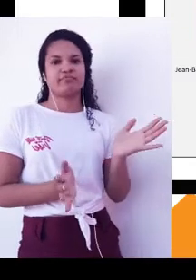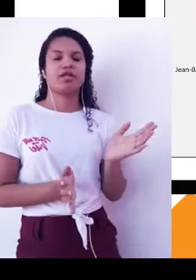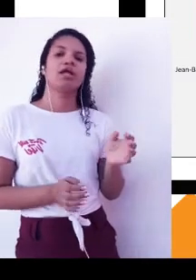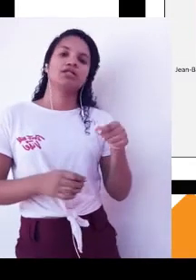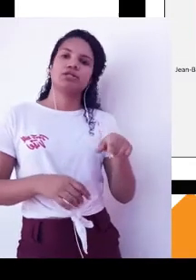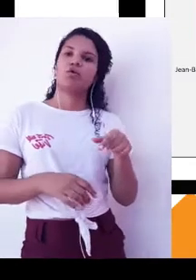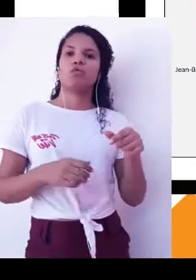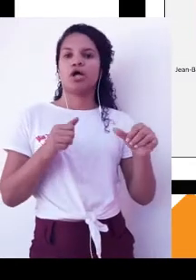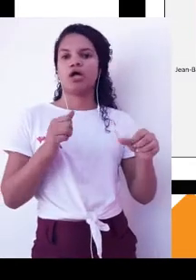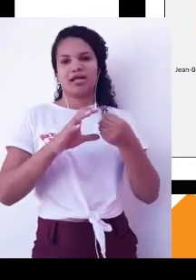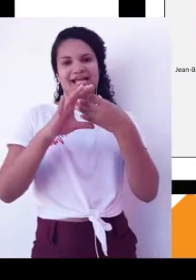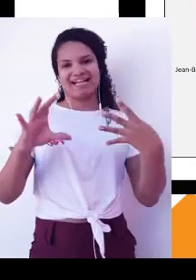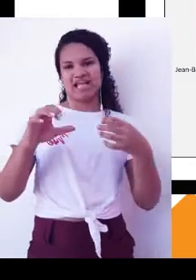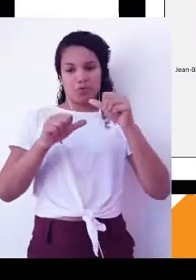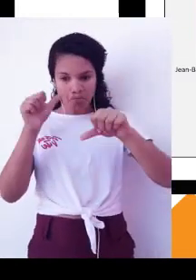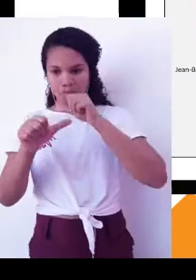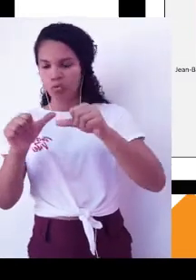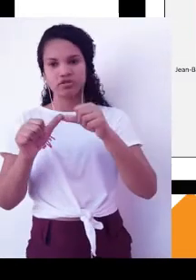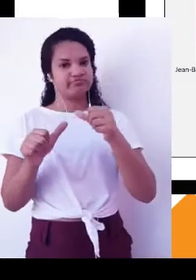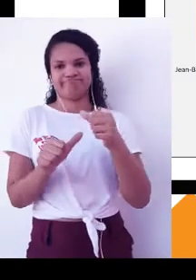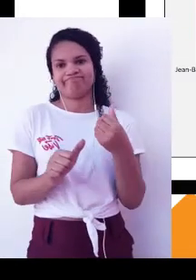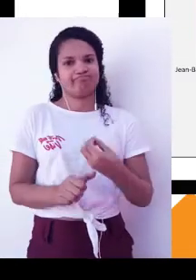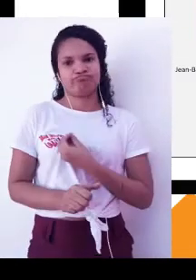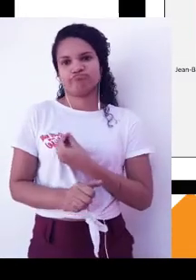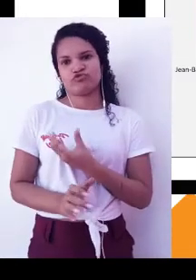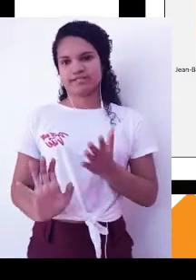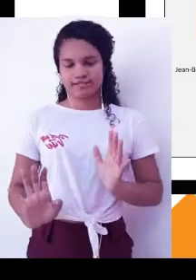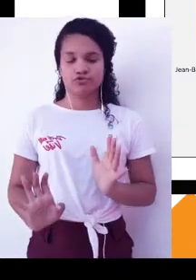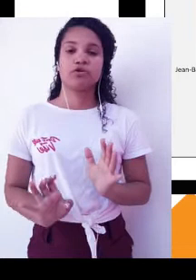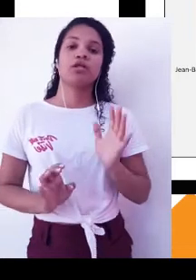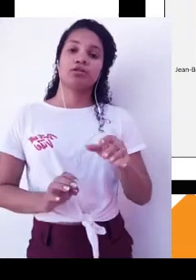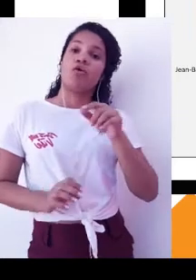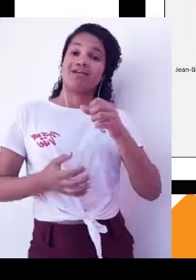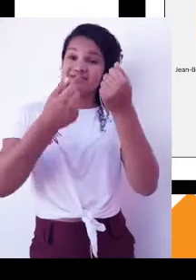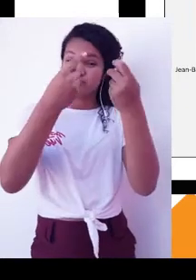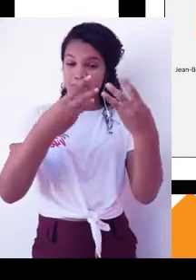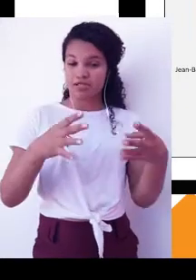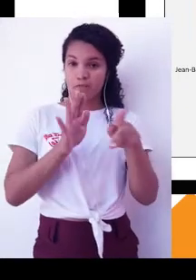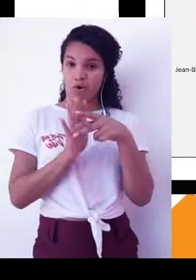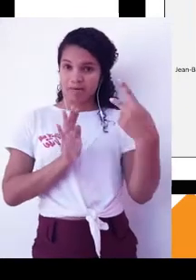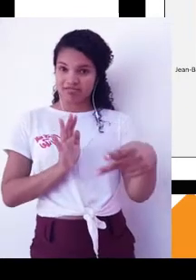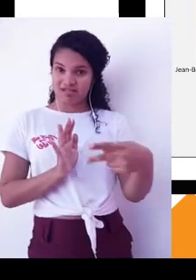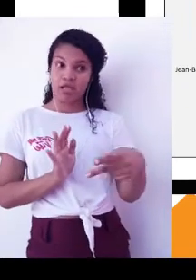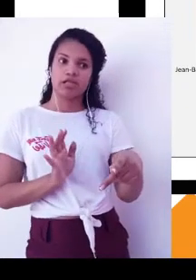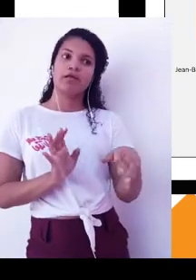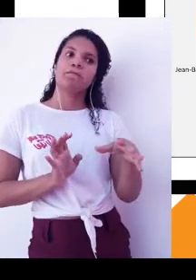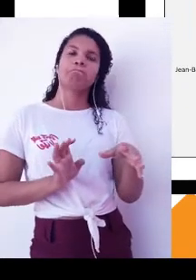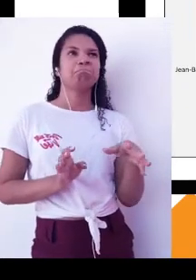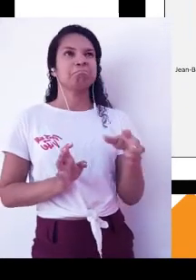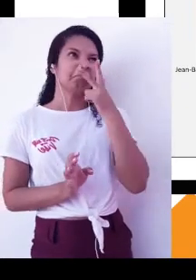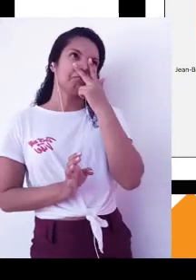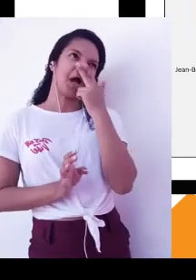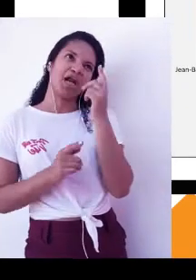Então, a explicação de Lamarck para a evolução das serpentes, apesar de ser uma